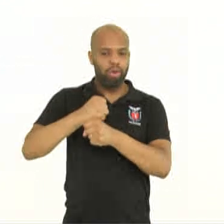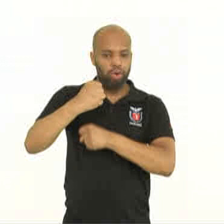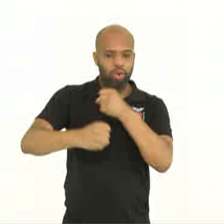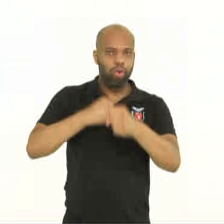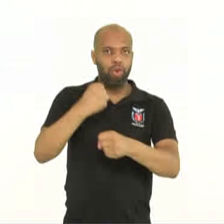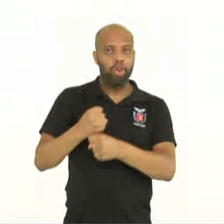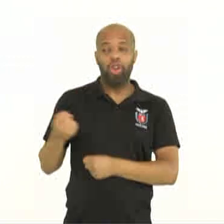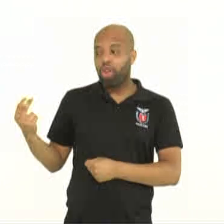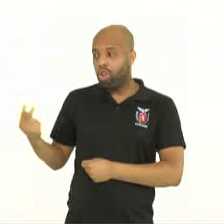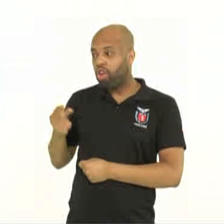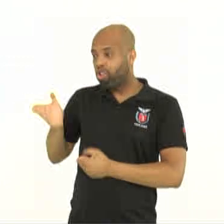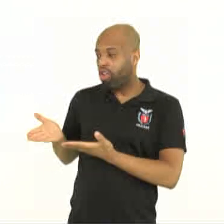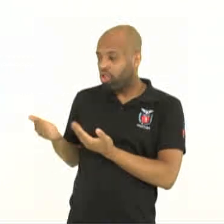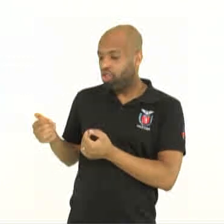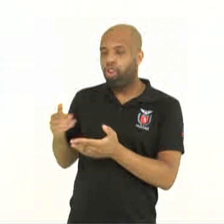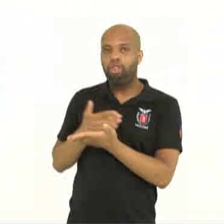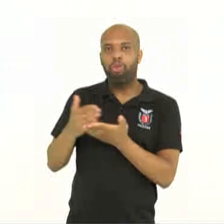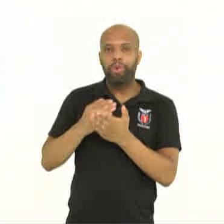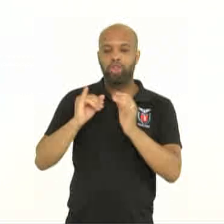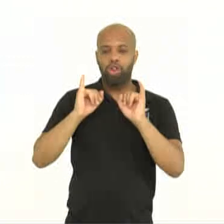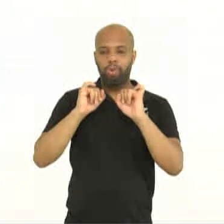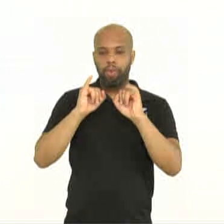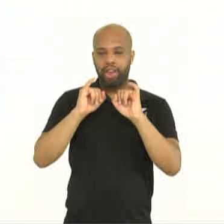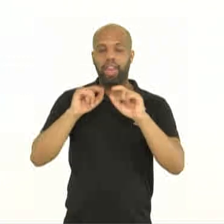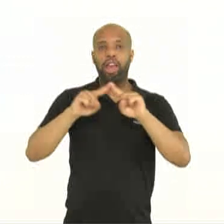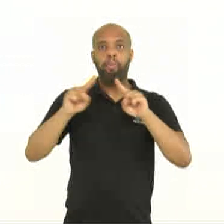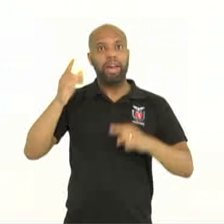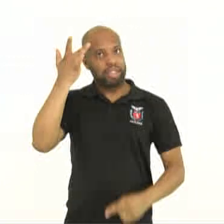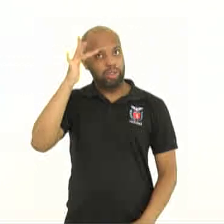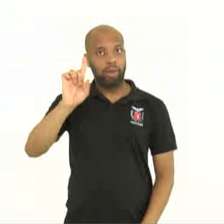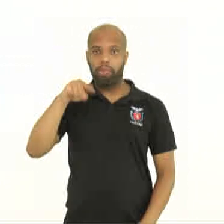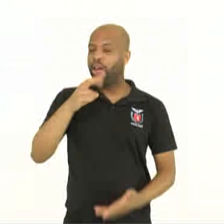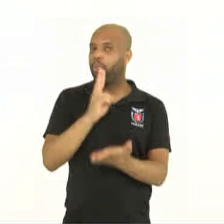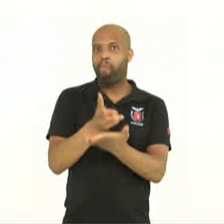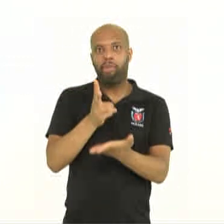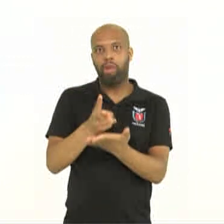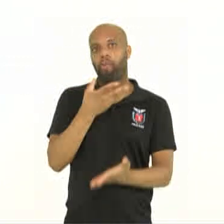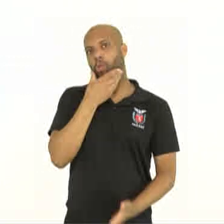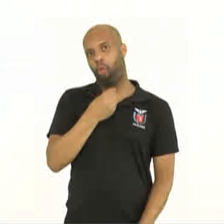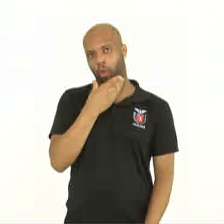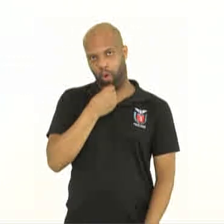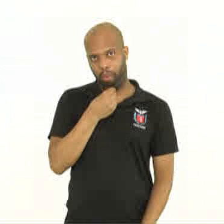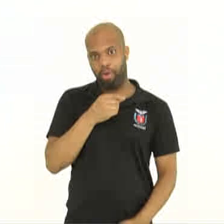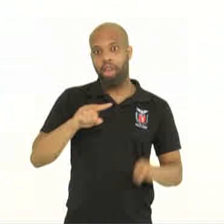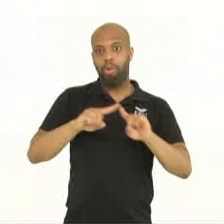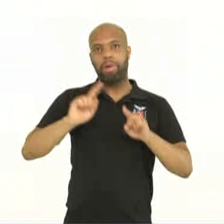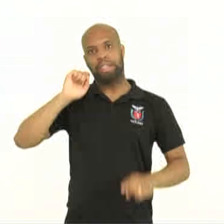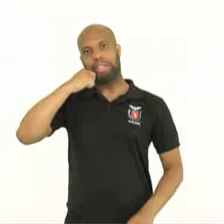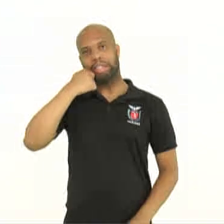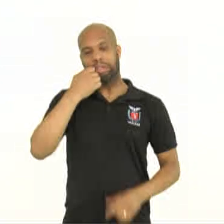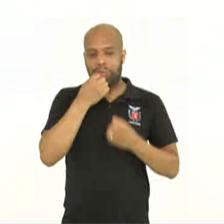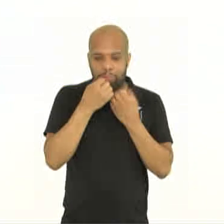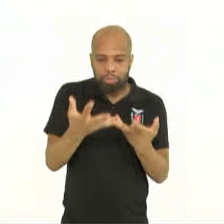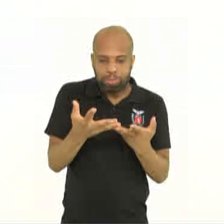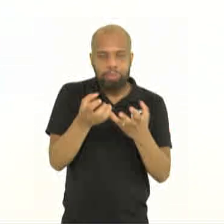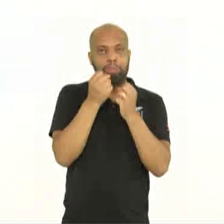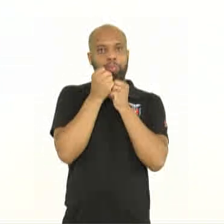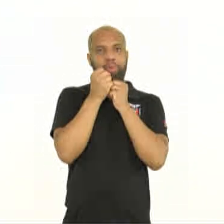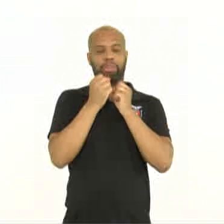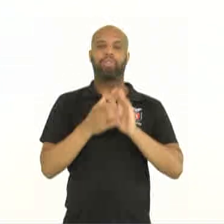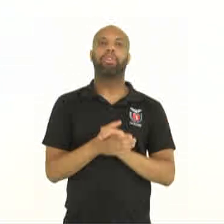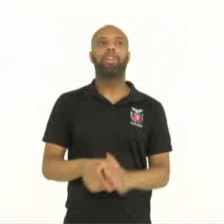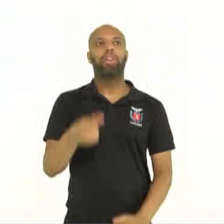quando éramos jovens e começamos a paquerar sem saber o mesmo cara. Bem, mas isso é segredo e eu não posso contar."